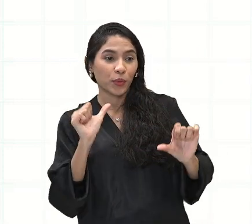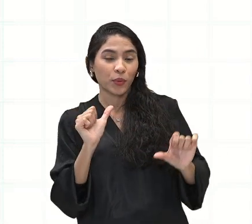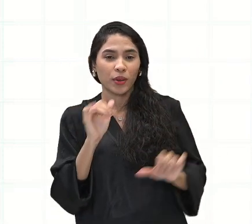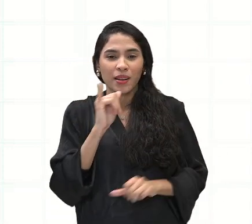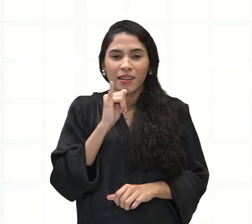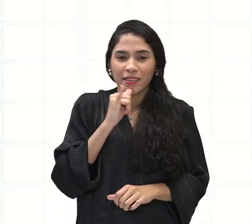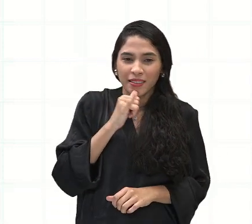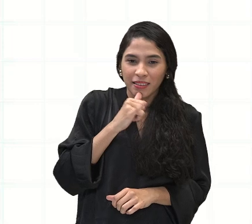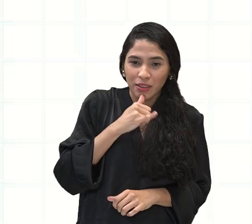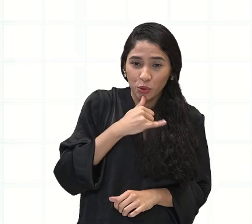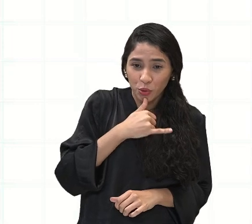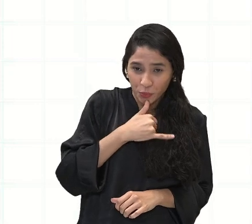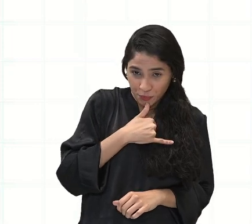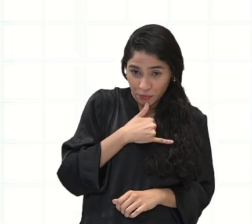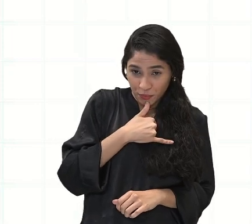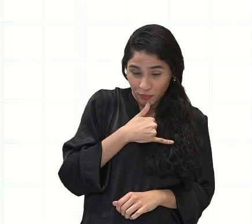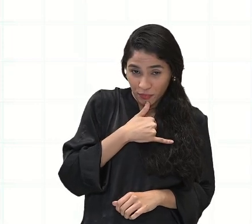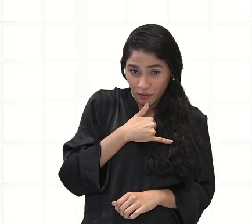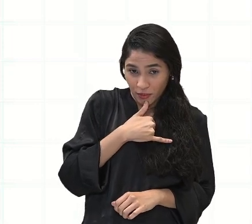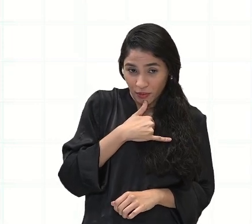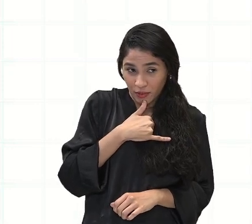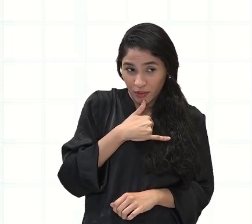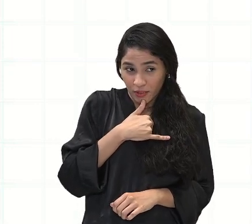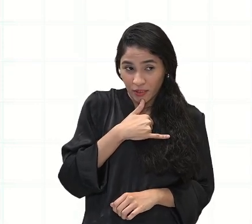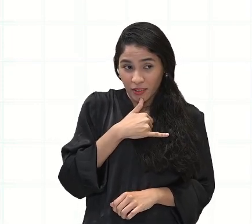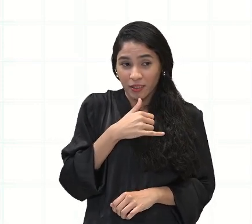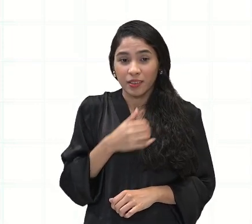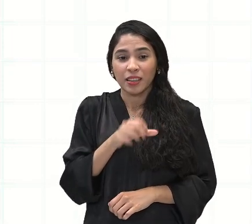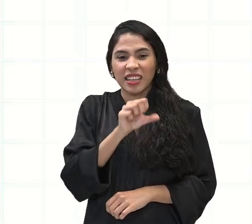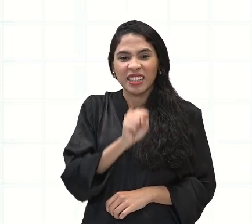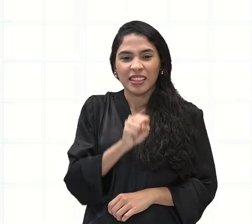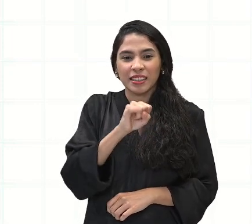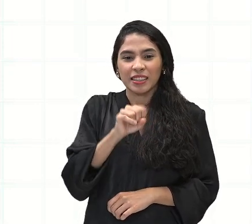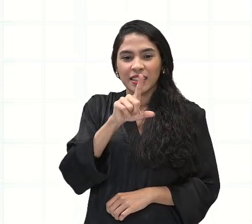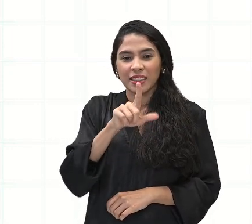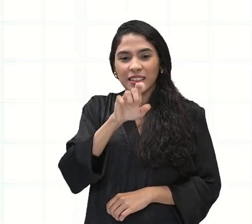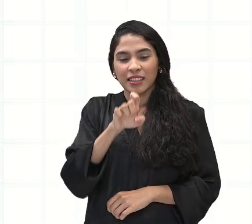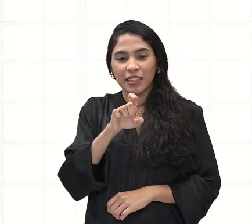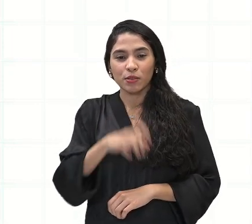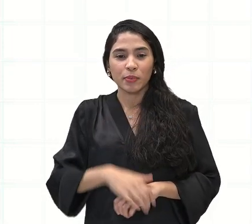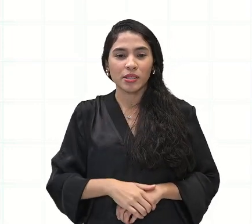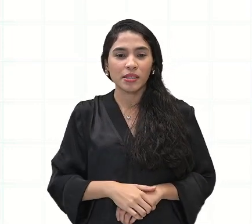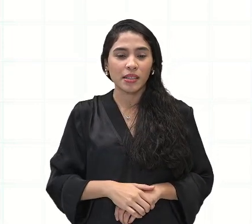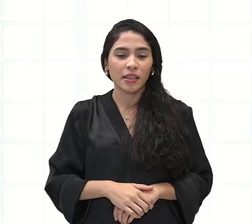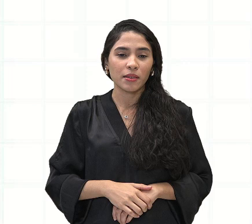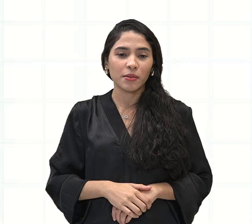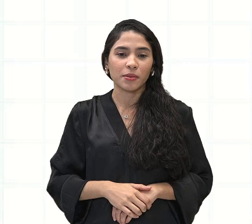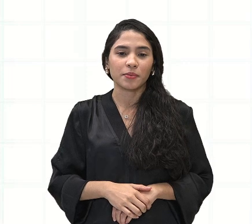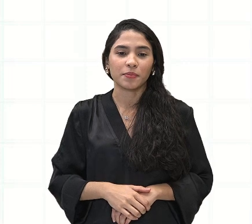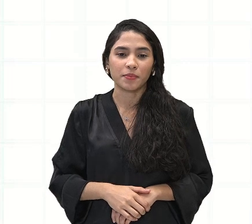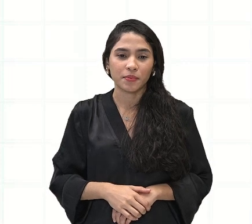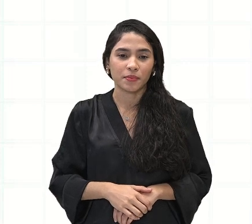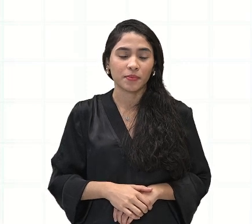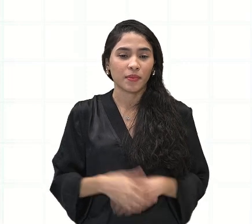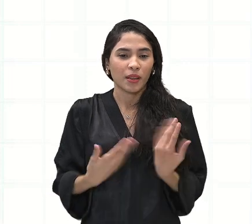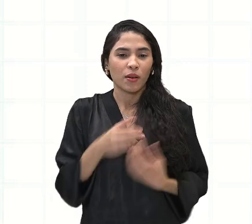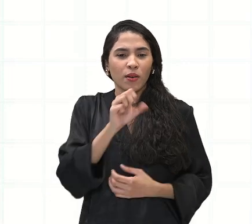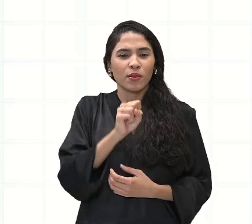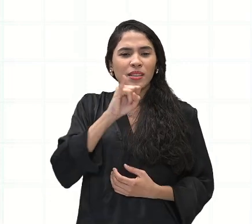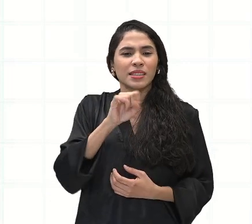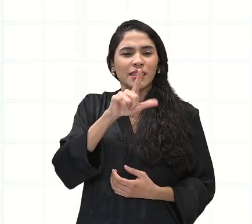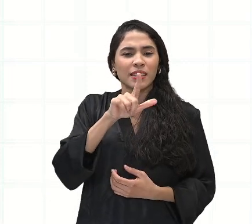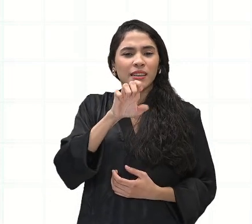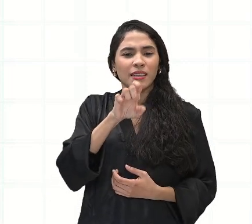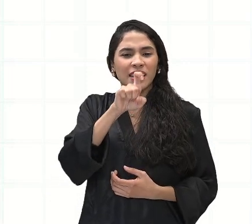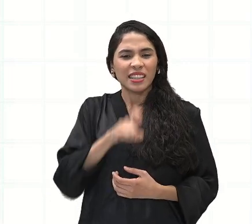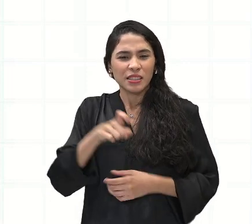resistente. Mas agora é sílex. Perceba que o coração não pode ser uma pedra. É uma comparação, é como se você dissesse que ele é como uma